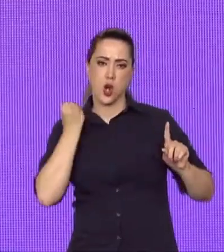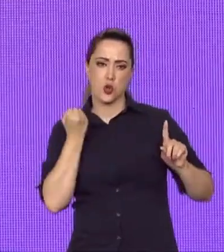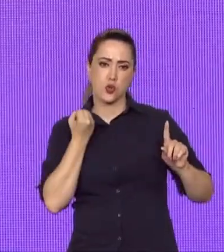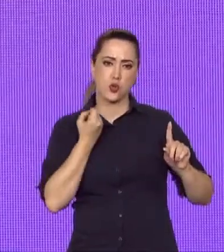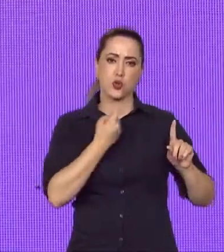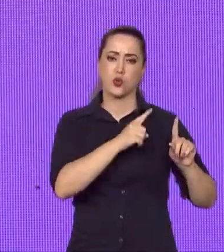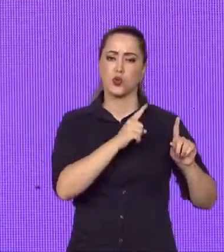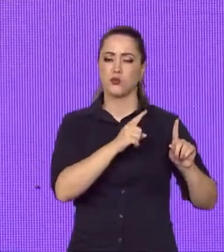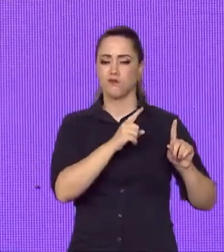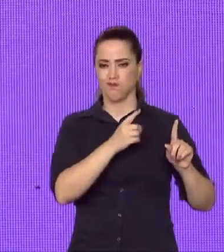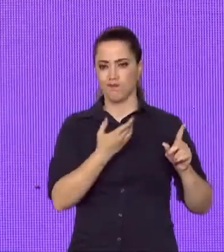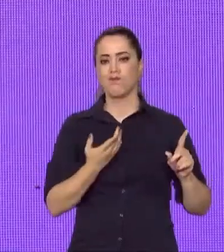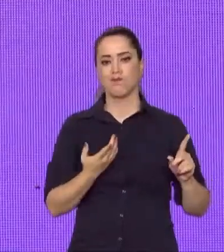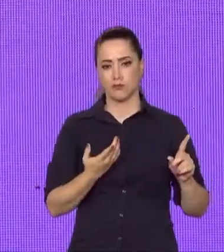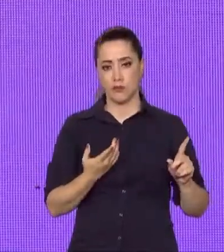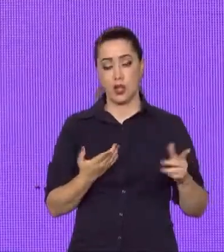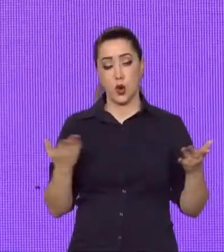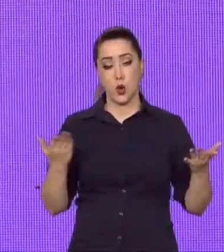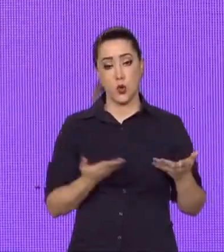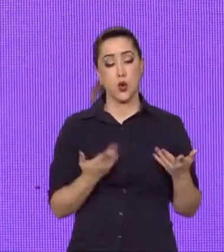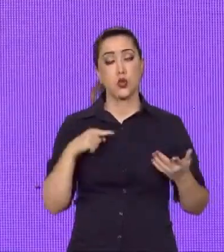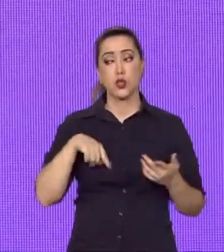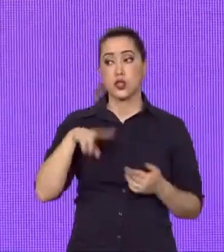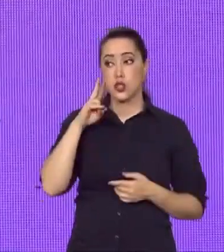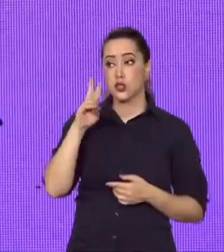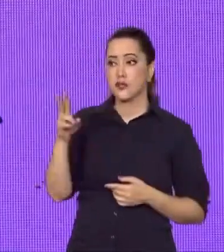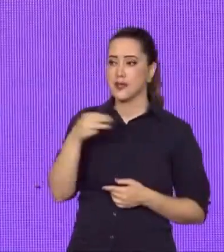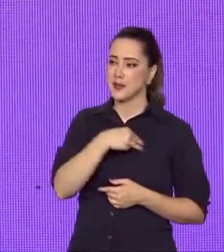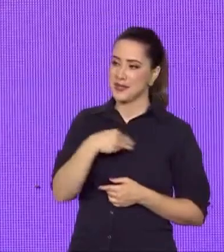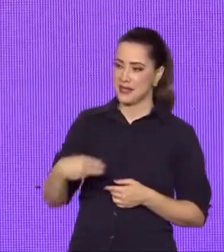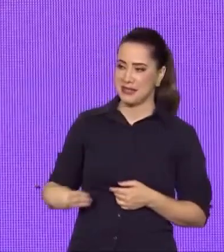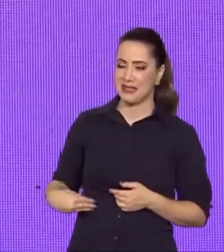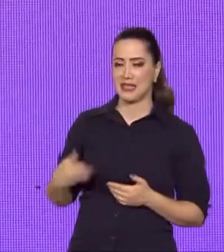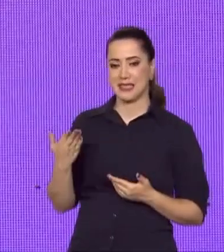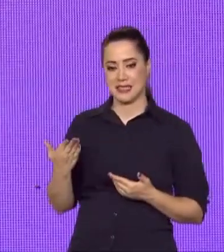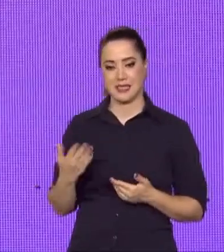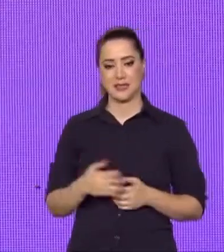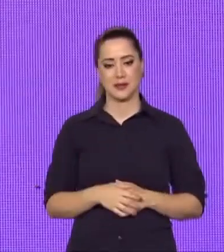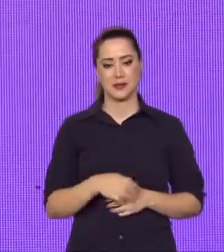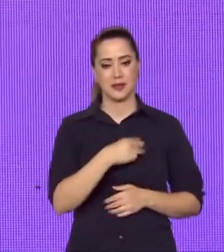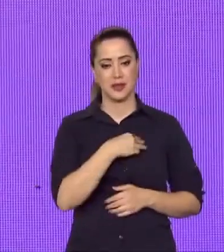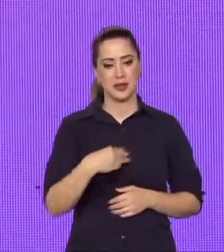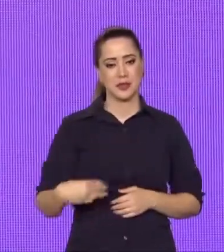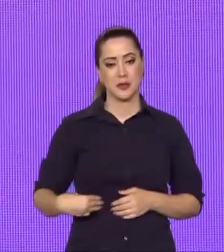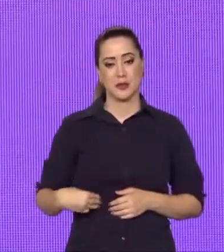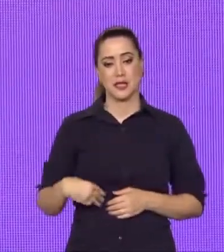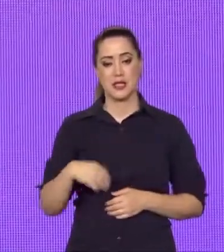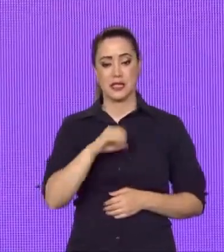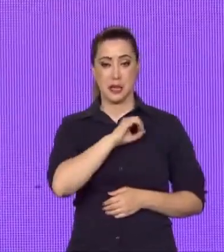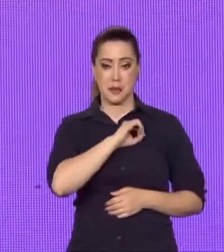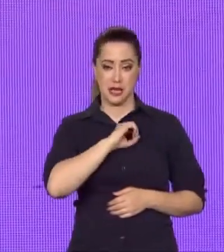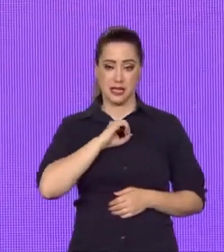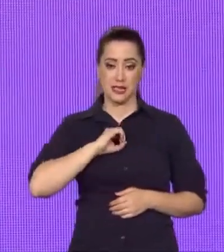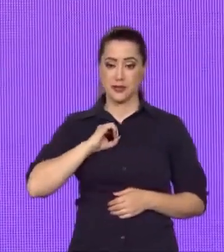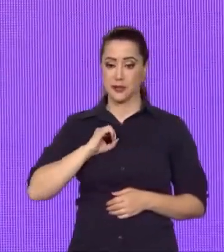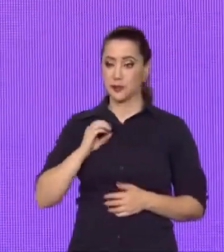tarefa histórica. Hoje temos aqui ministras, ministra Marina, que está aqui